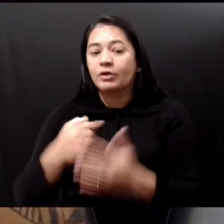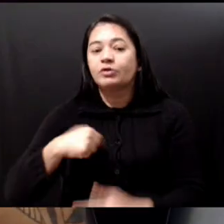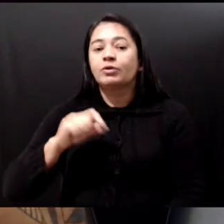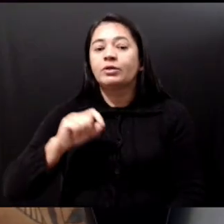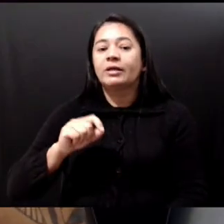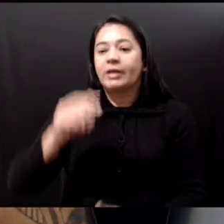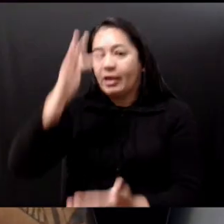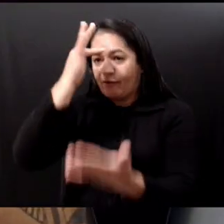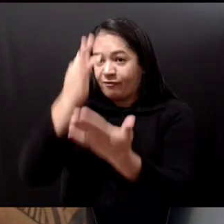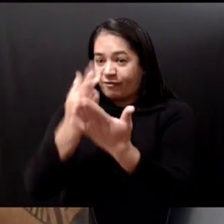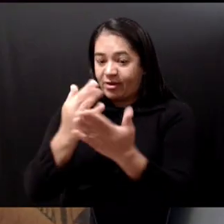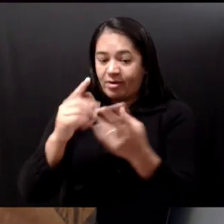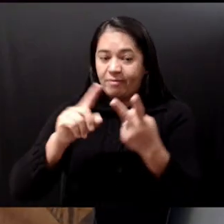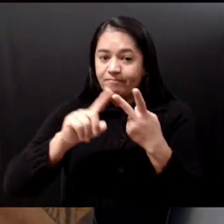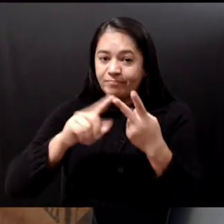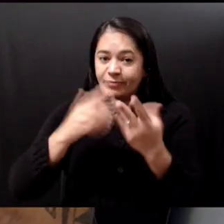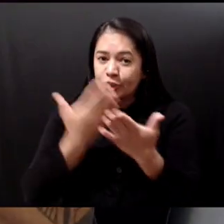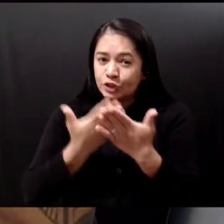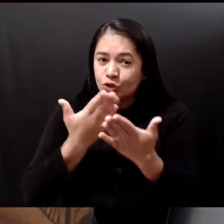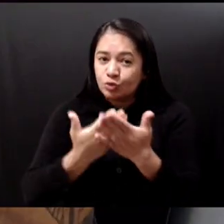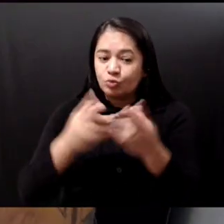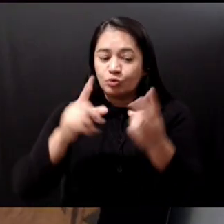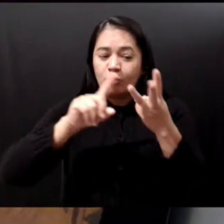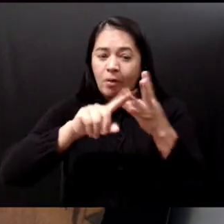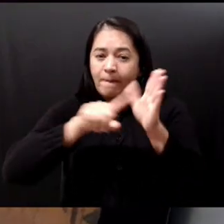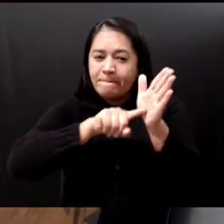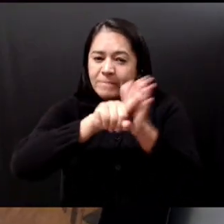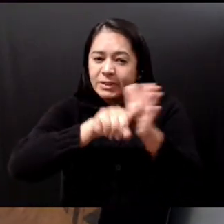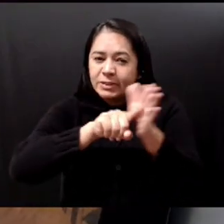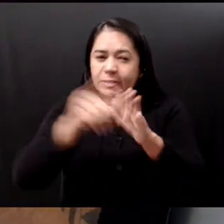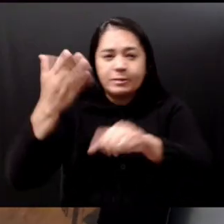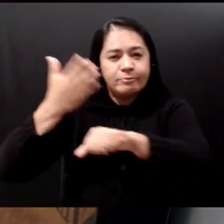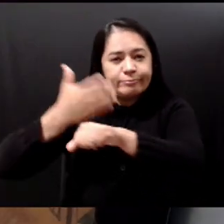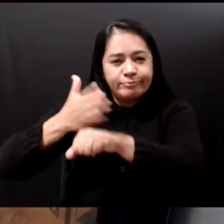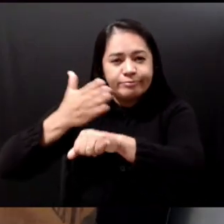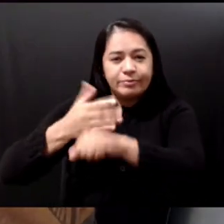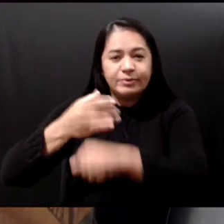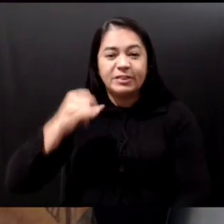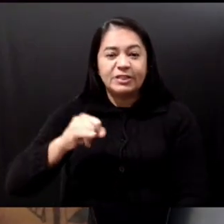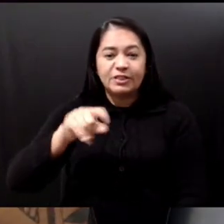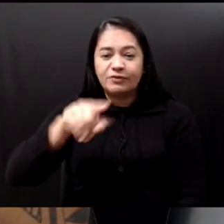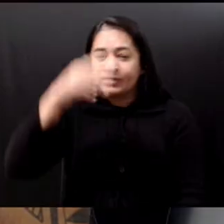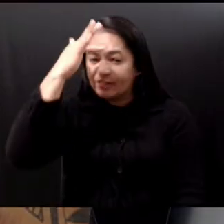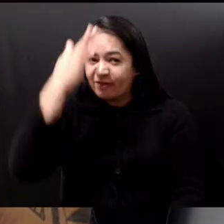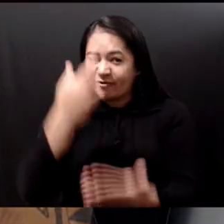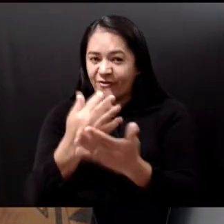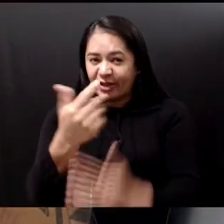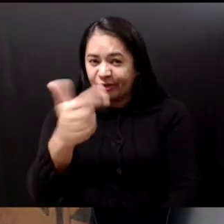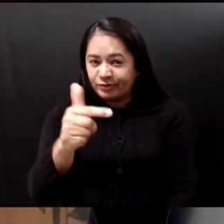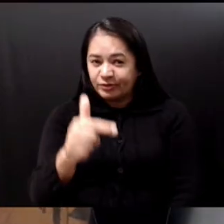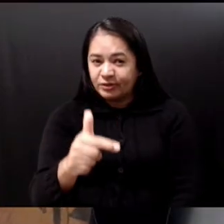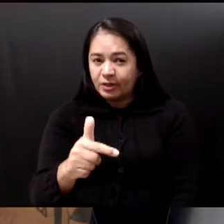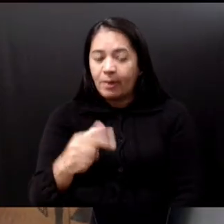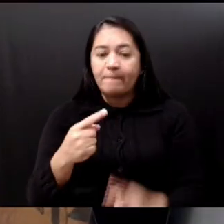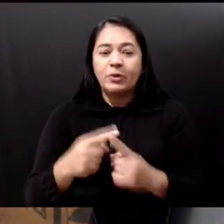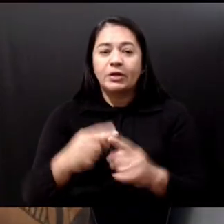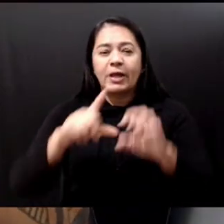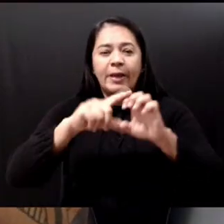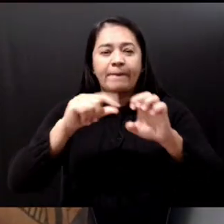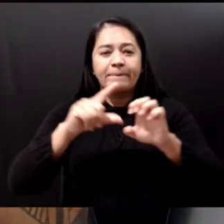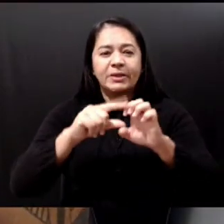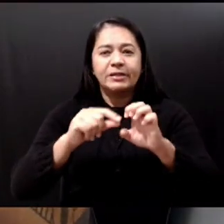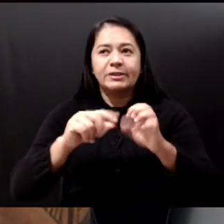prática. Se não tiver fé que isso vai dar certo, empreender é um pouco de acreditar no invisível, naquilo que, poxa, eu vou